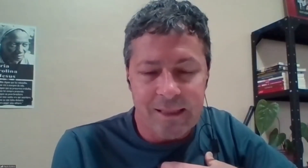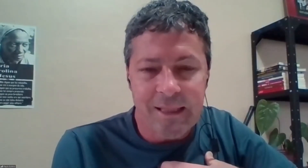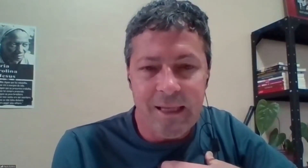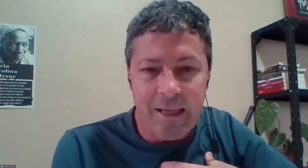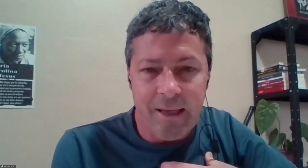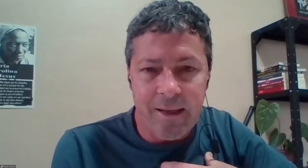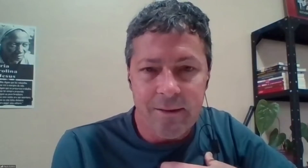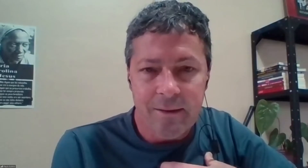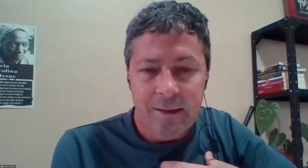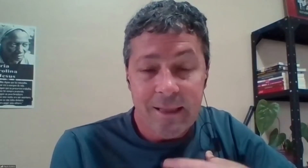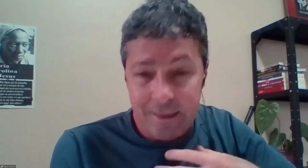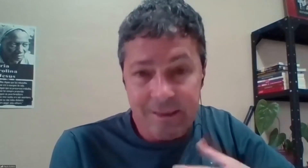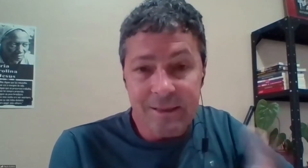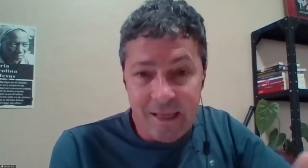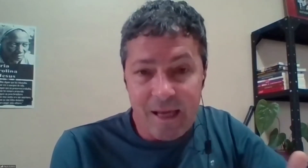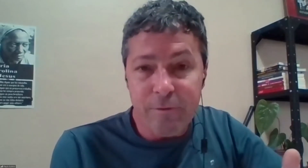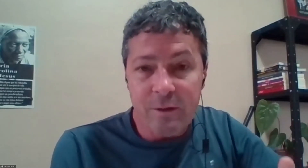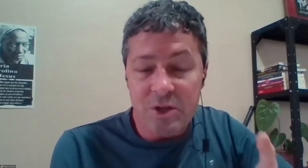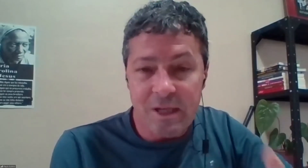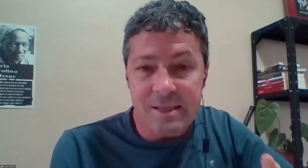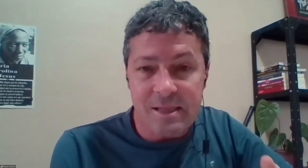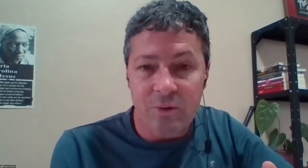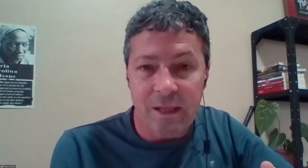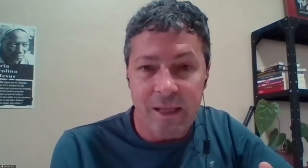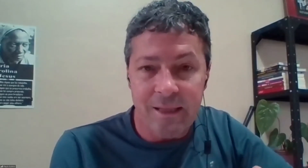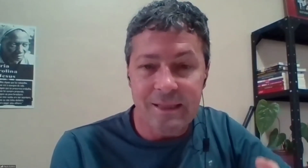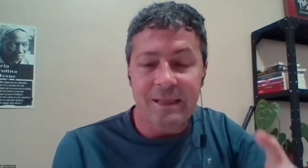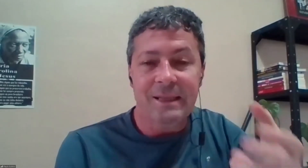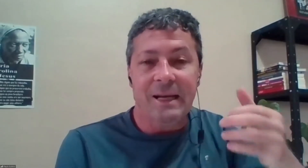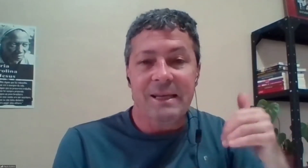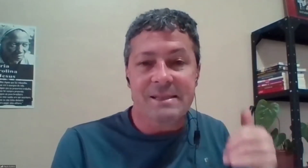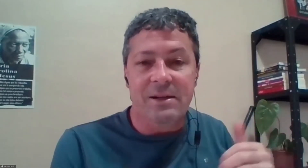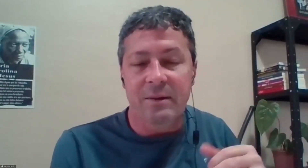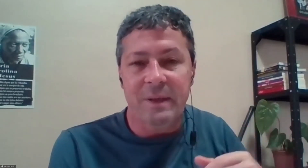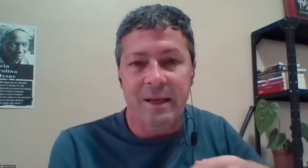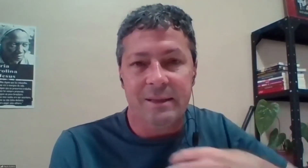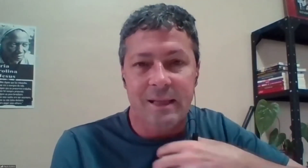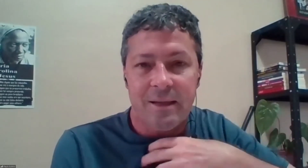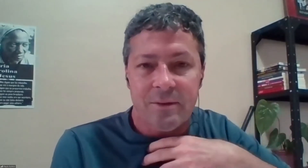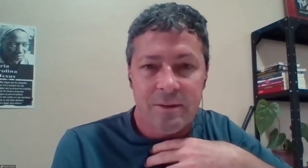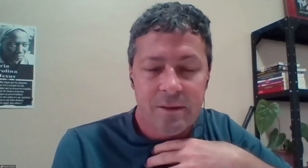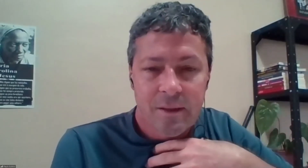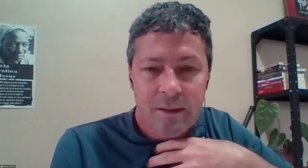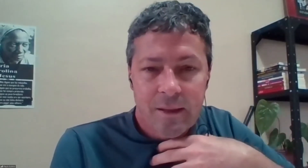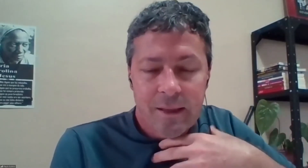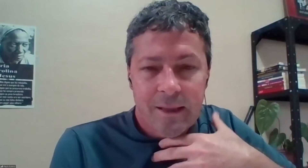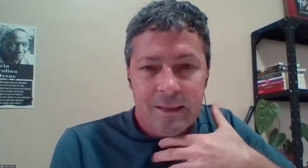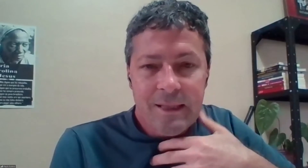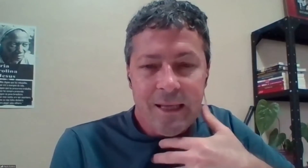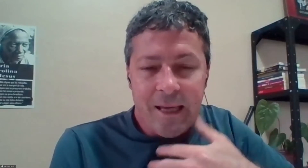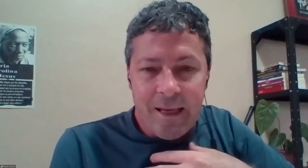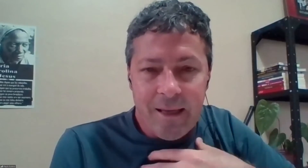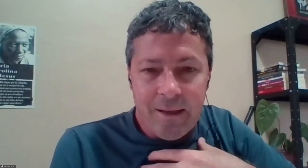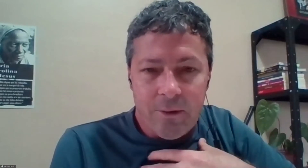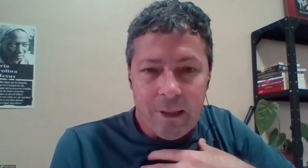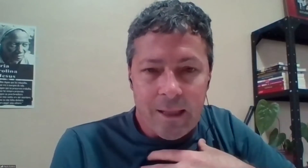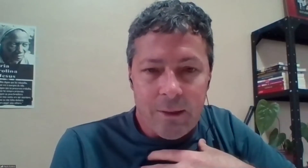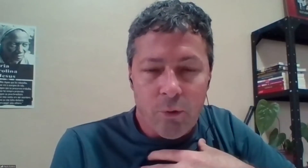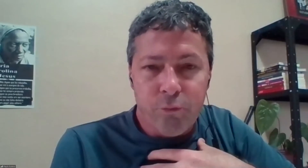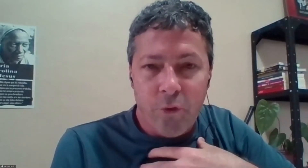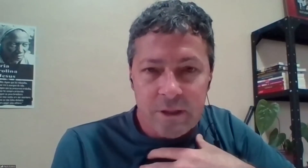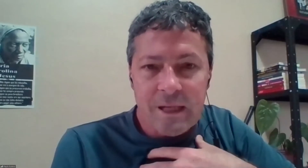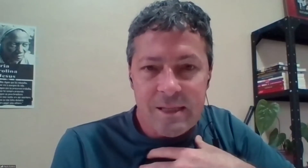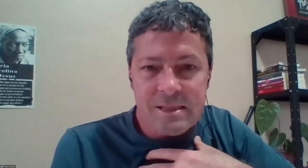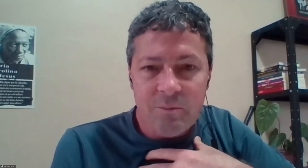Daniela, que tem a ver com a geração de renda e a questão ambiental, que é